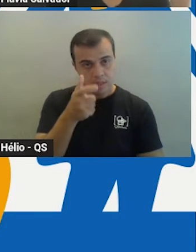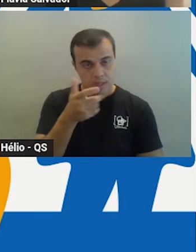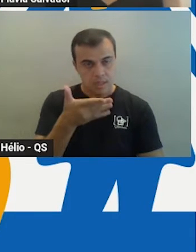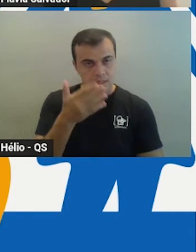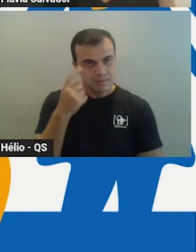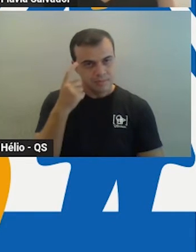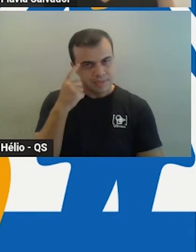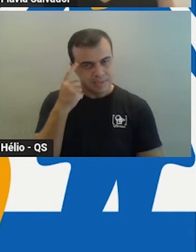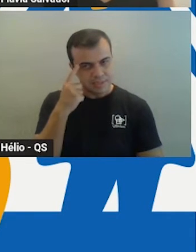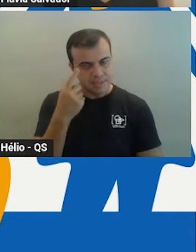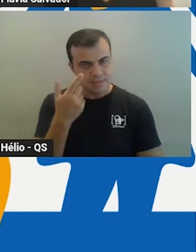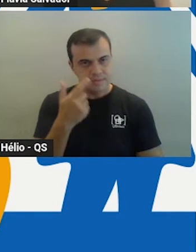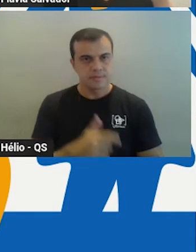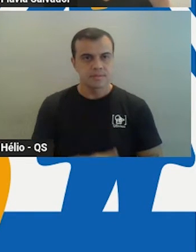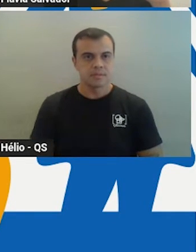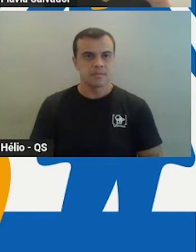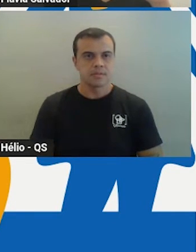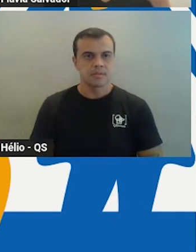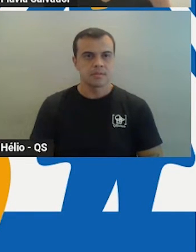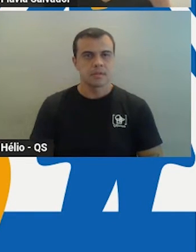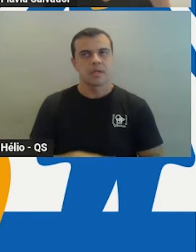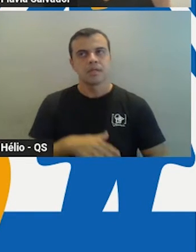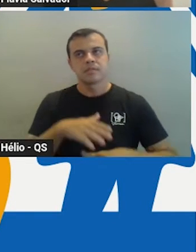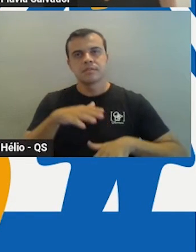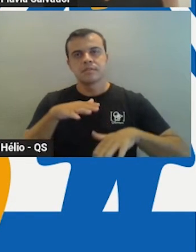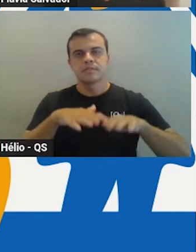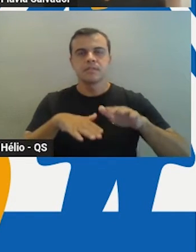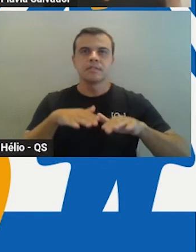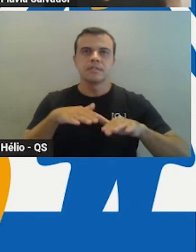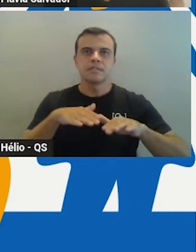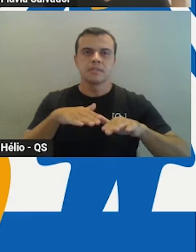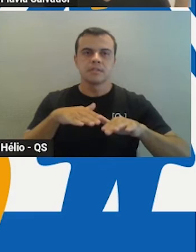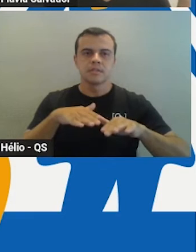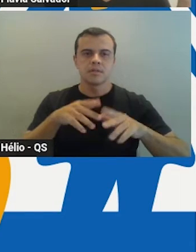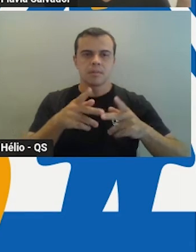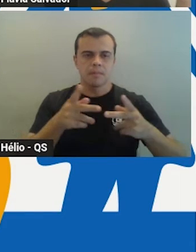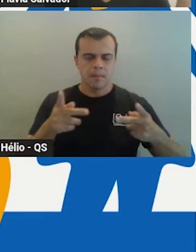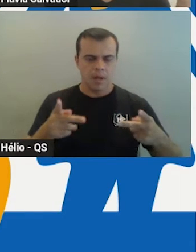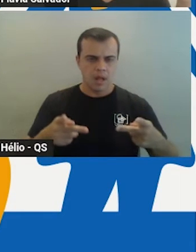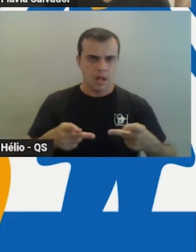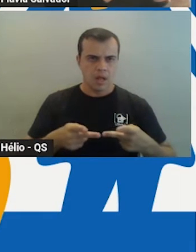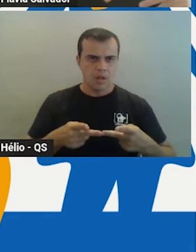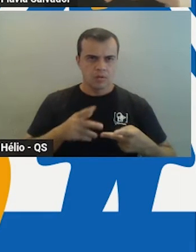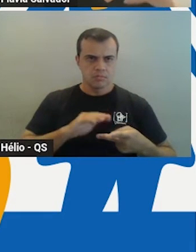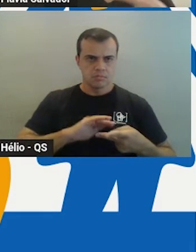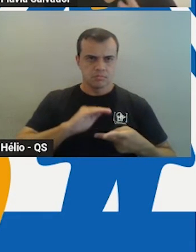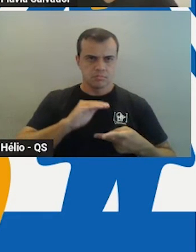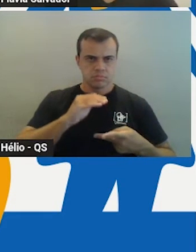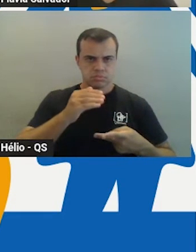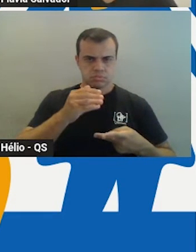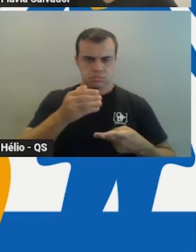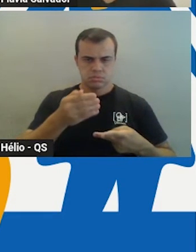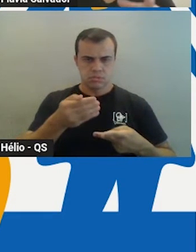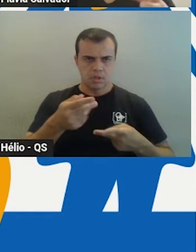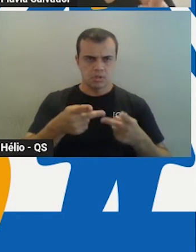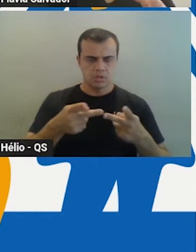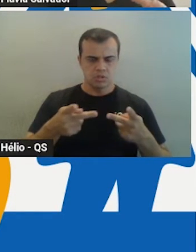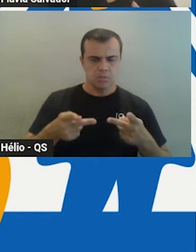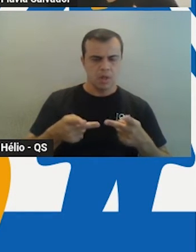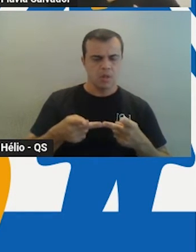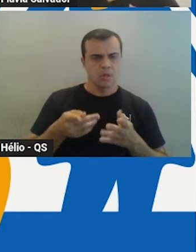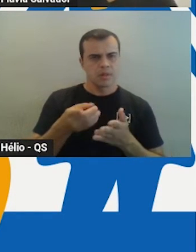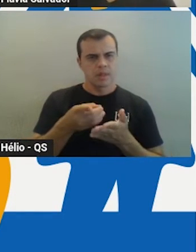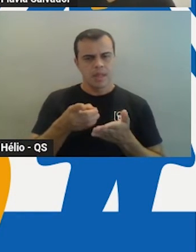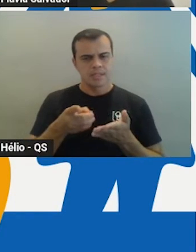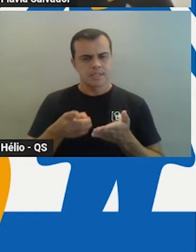começa a pensar. De repente, um prato muito cheio de design, com assim, um prato que